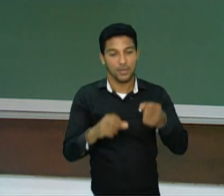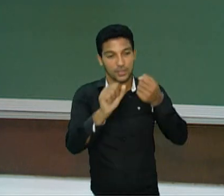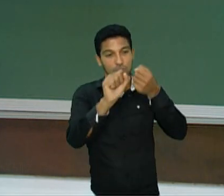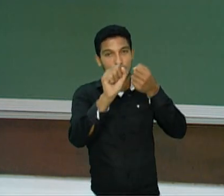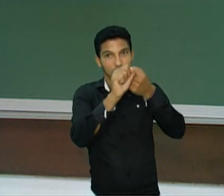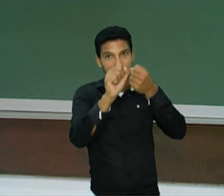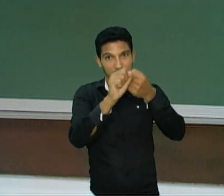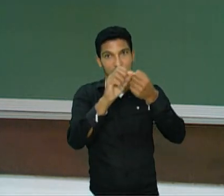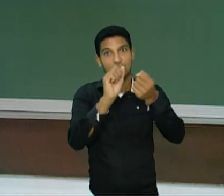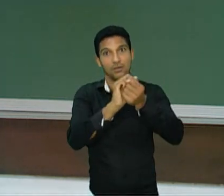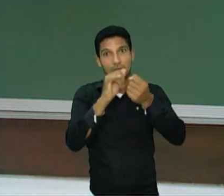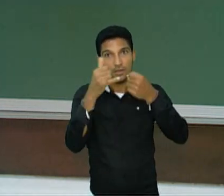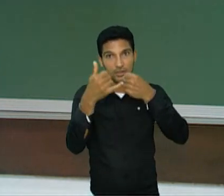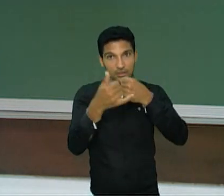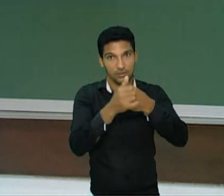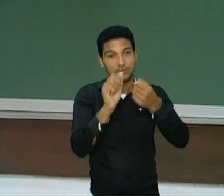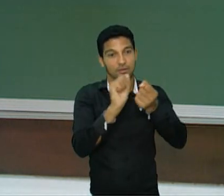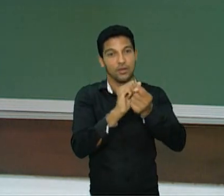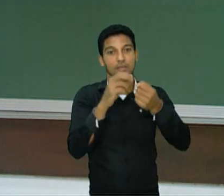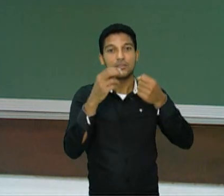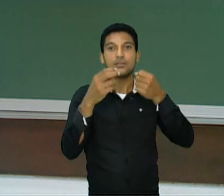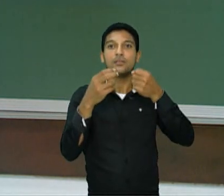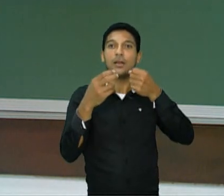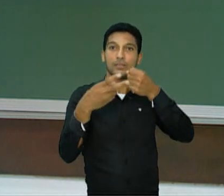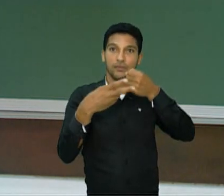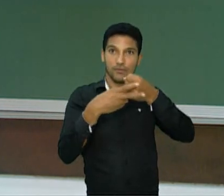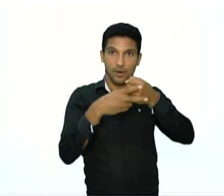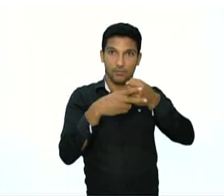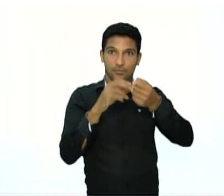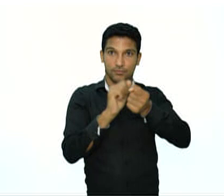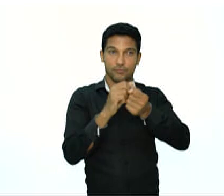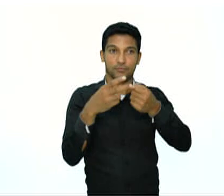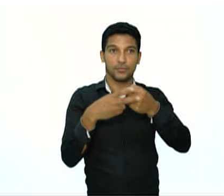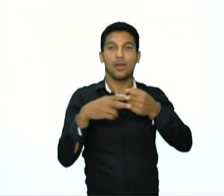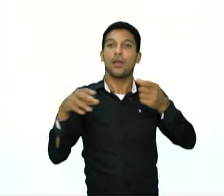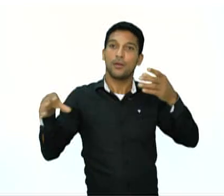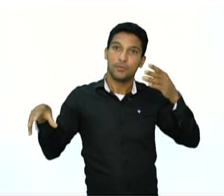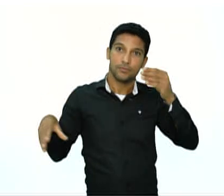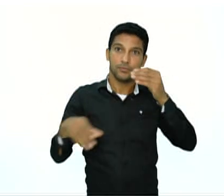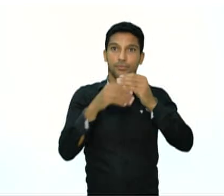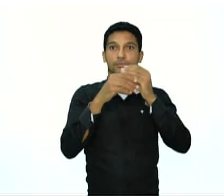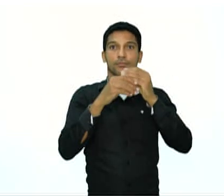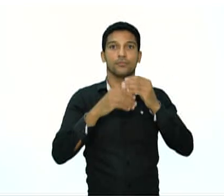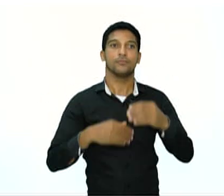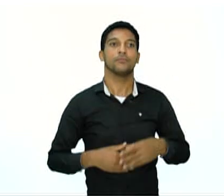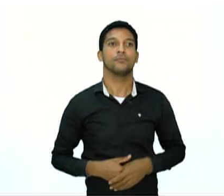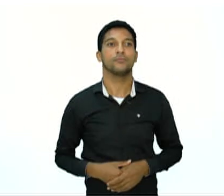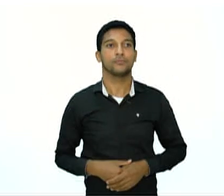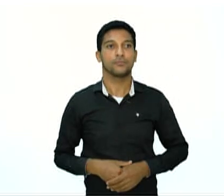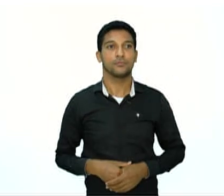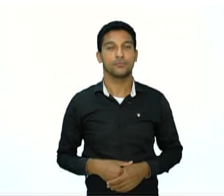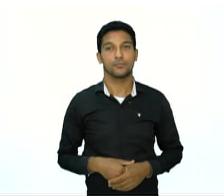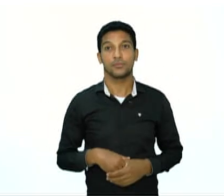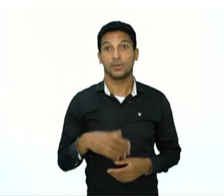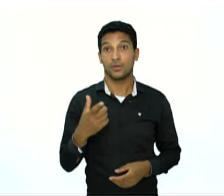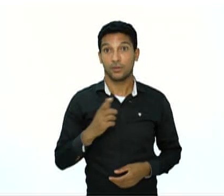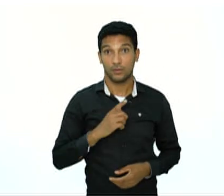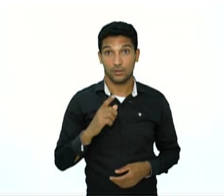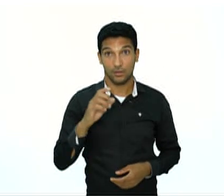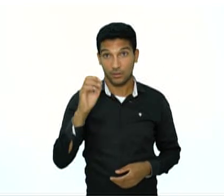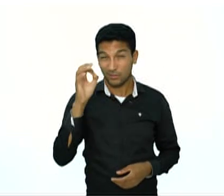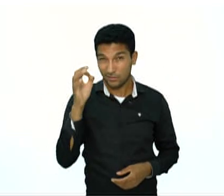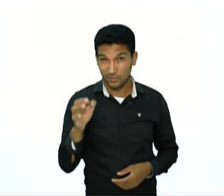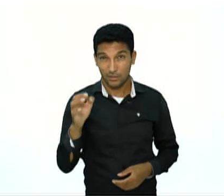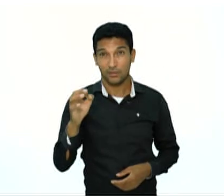Substantivo, adjetivo, advérbio. Vamos ver. Tenha certeza de que é uma informação verdadeira. Tenha